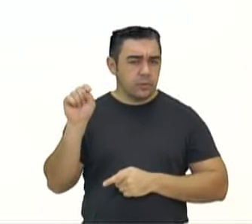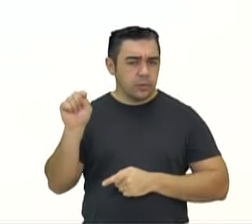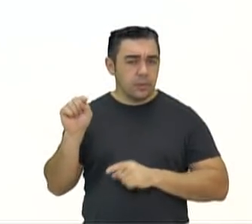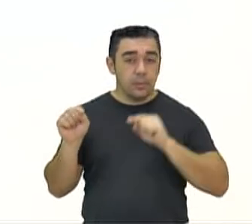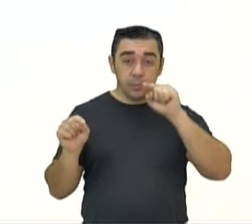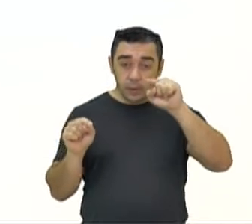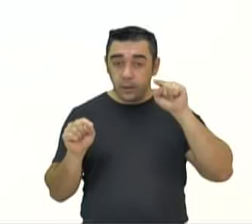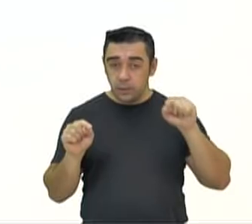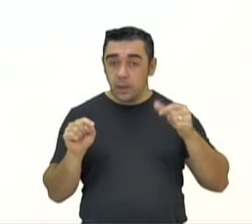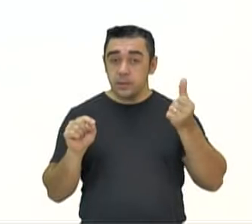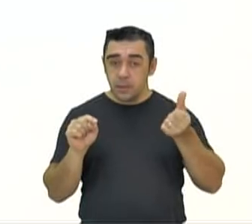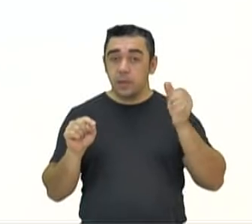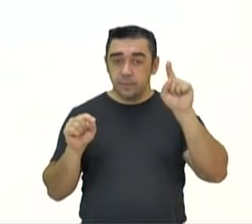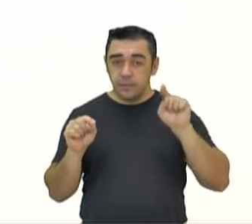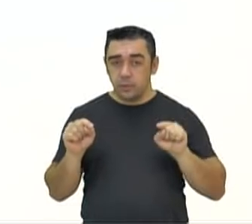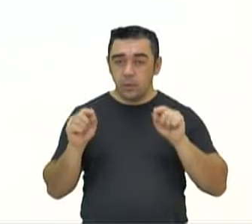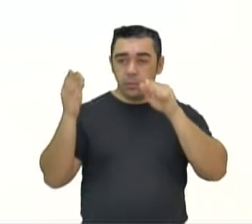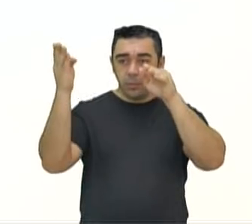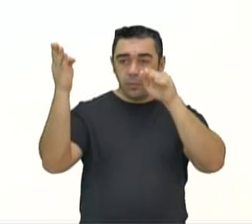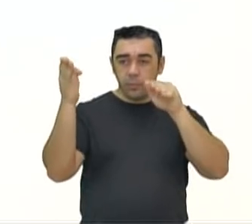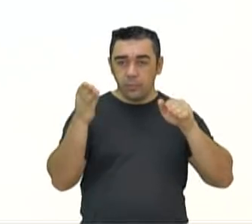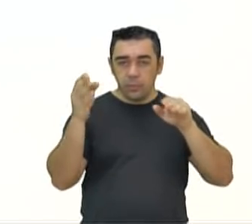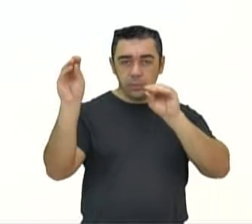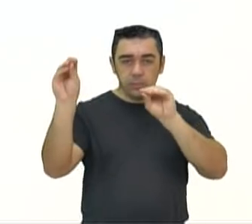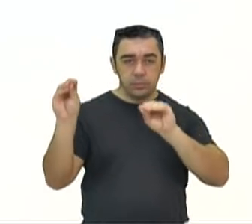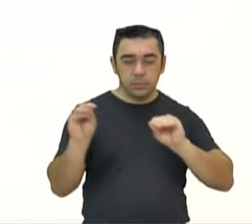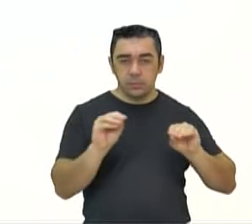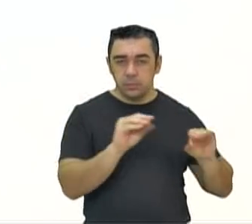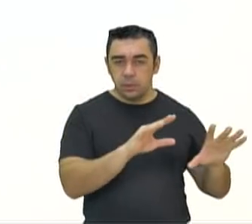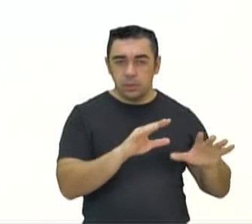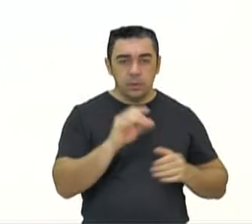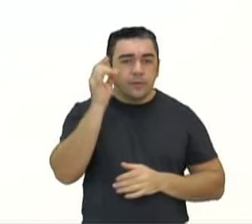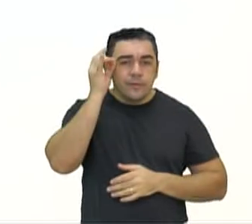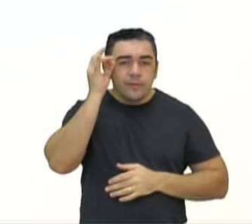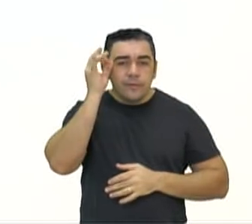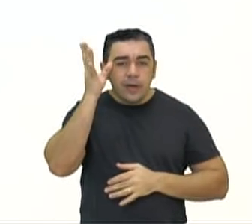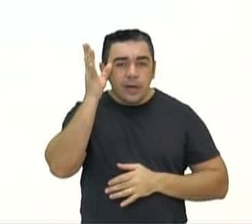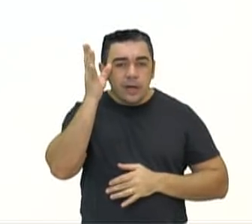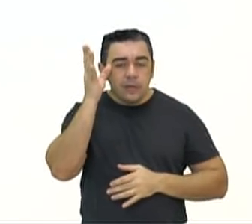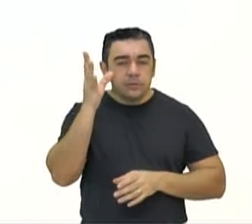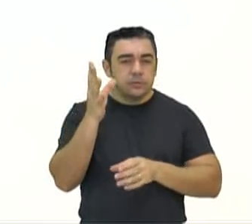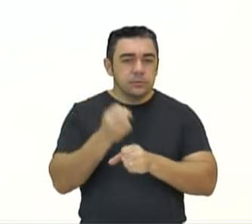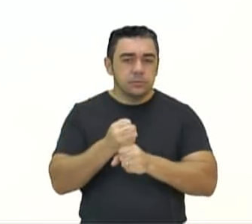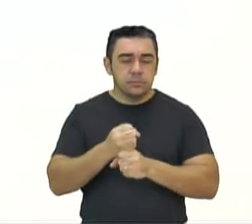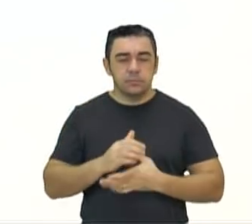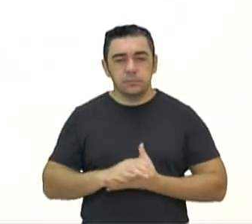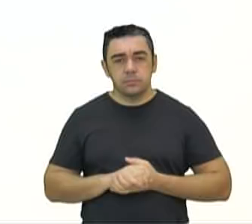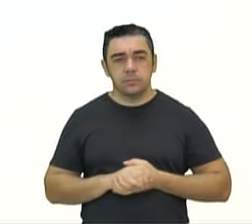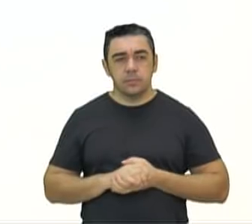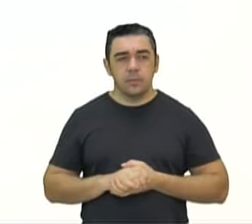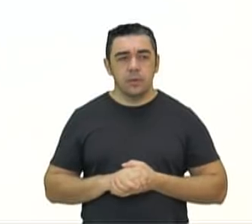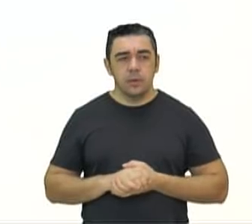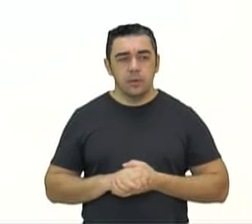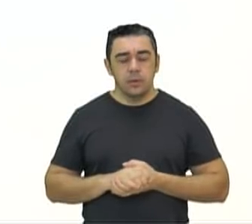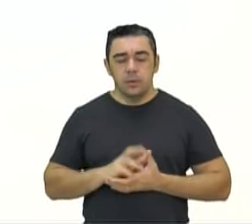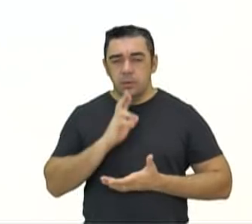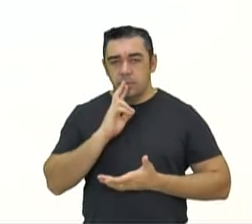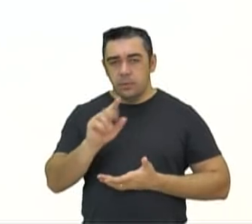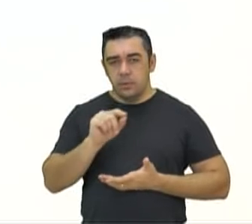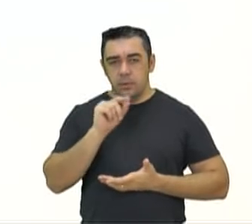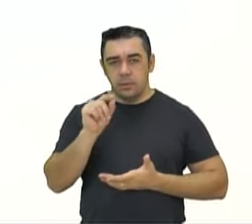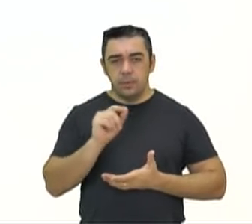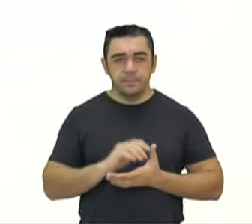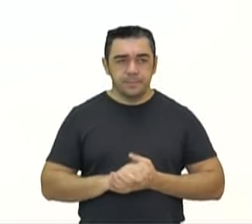eu vou poder cortar os dois. Então, vai nos facilitar na hora do cálculo. Então, nos resultou